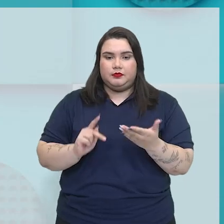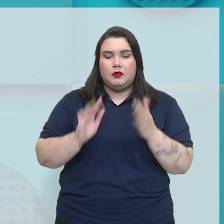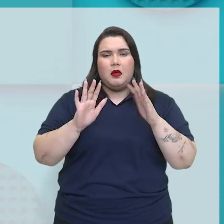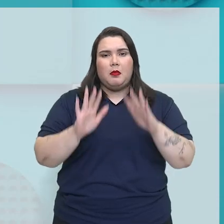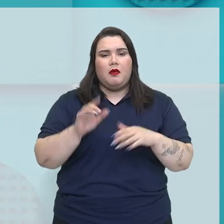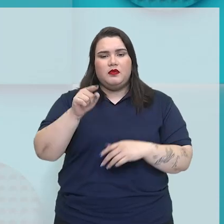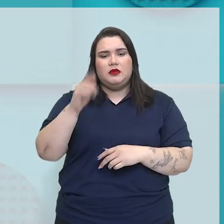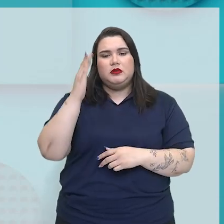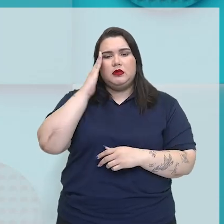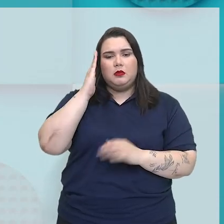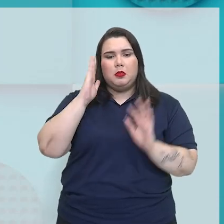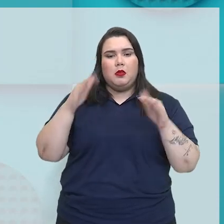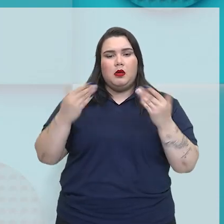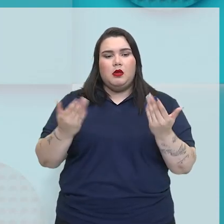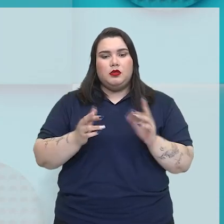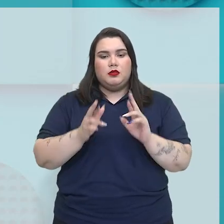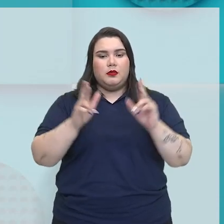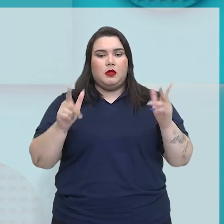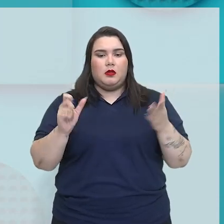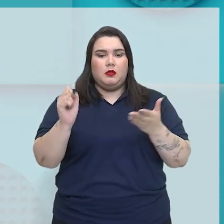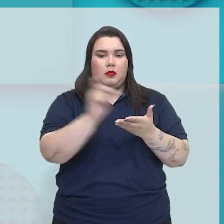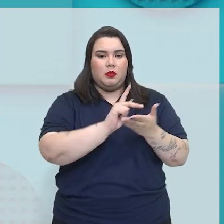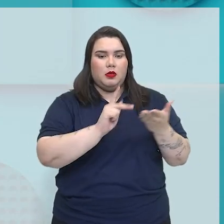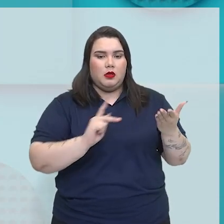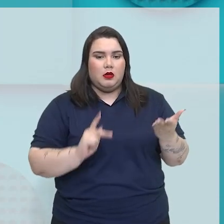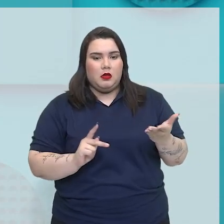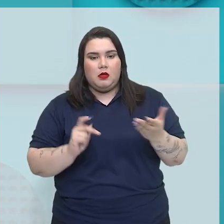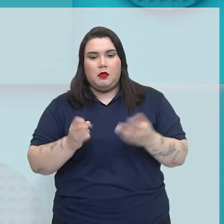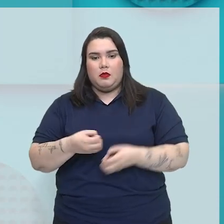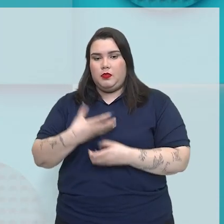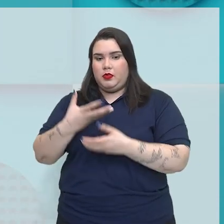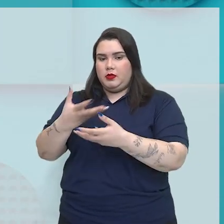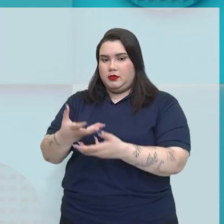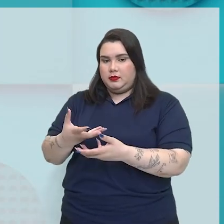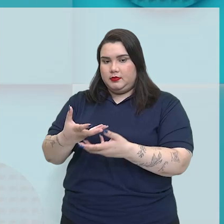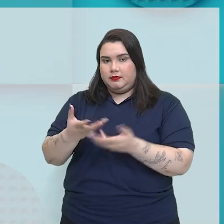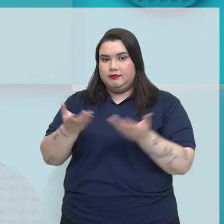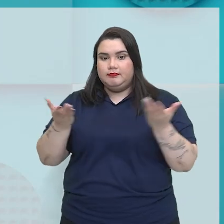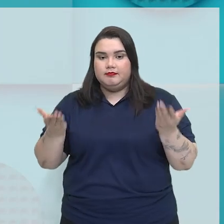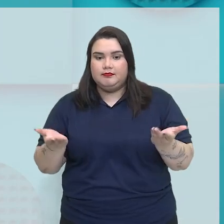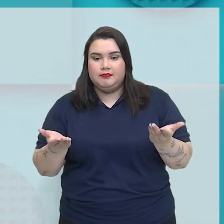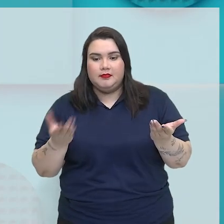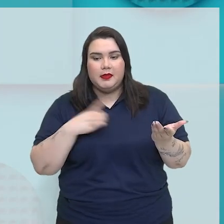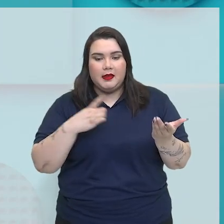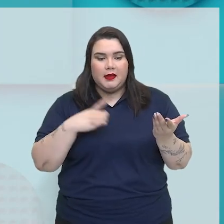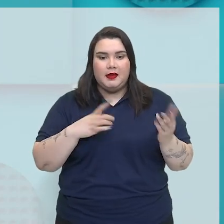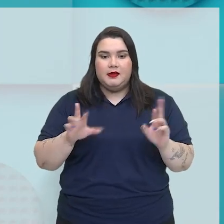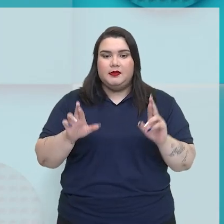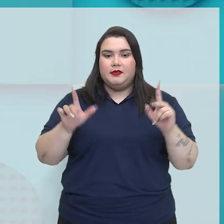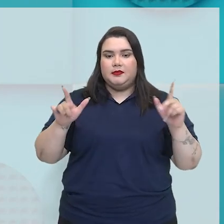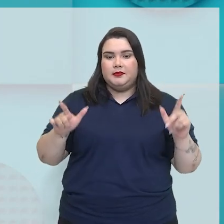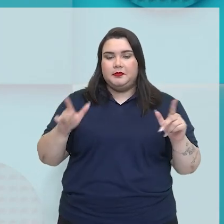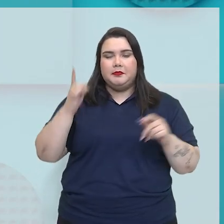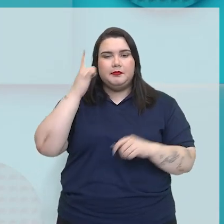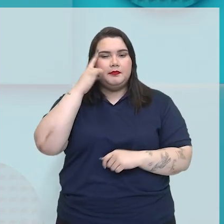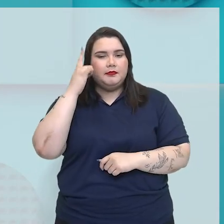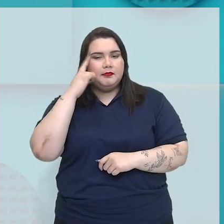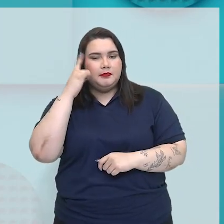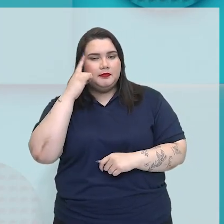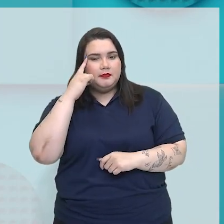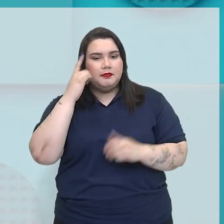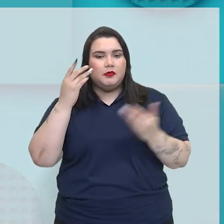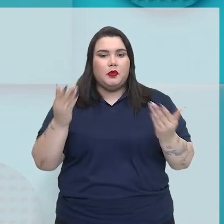sabe qual é a diferença entre poema e poesia? Tem uma diferença. Pense aí um